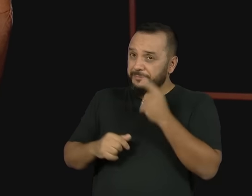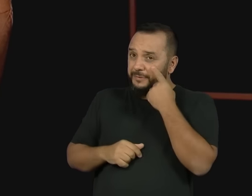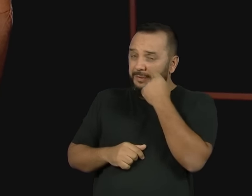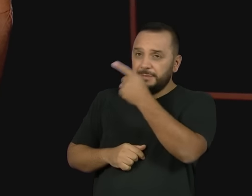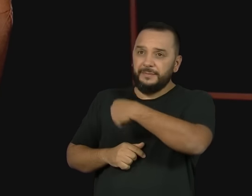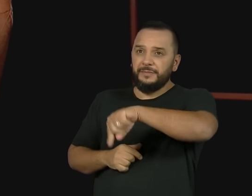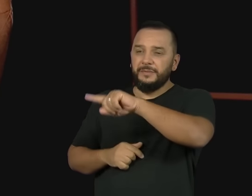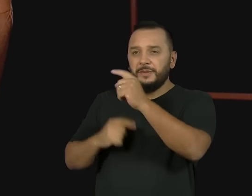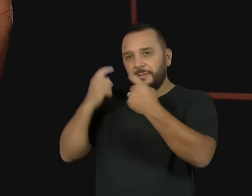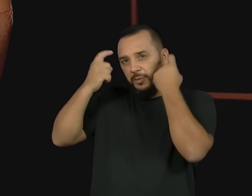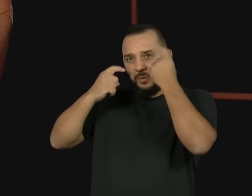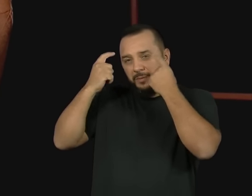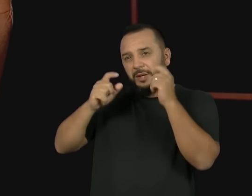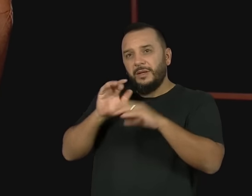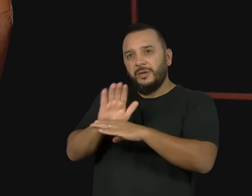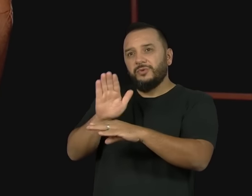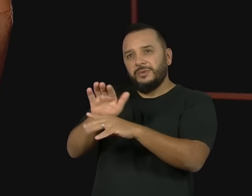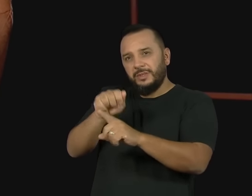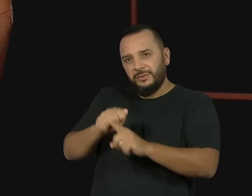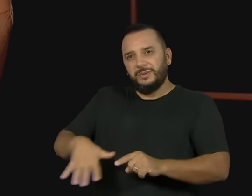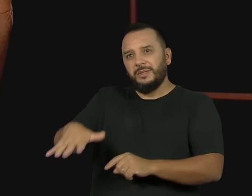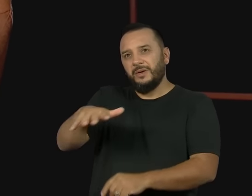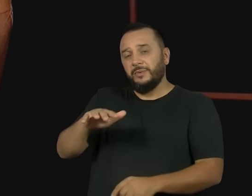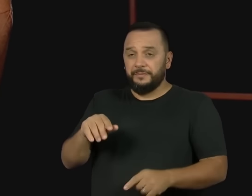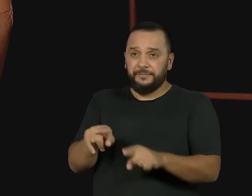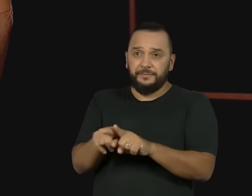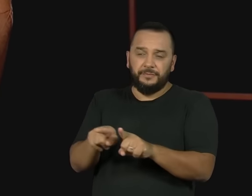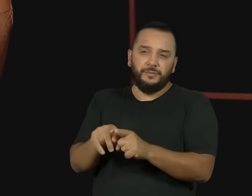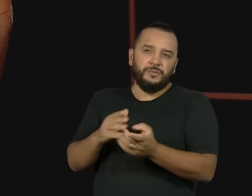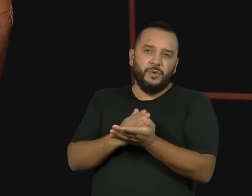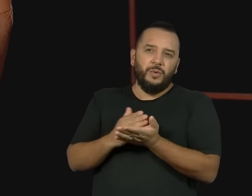tinham com o social. E no começo, o